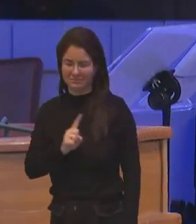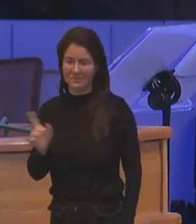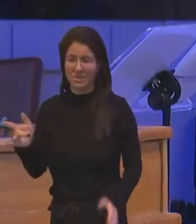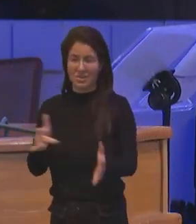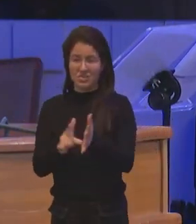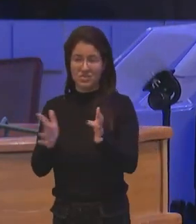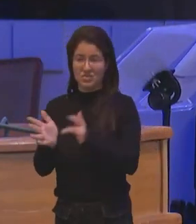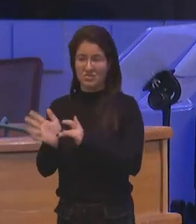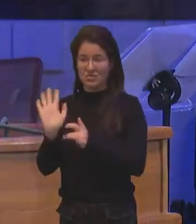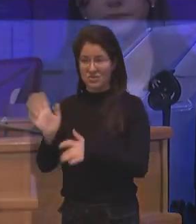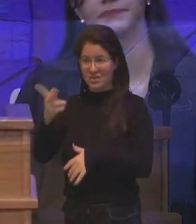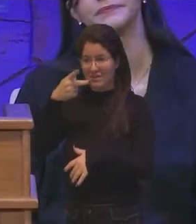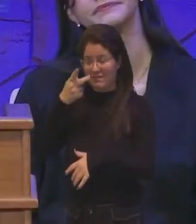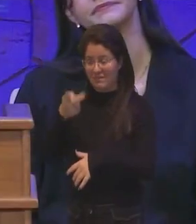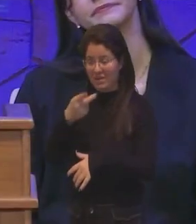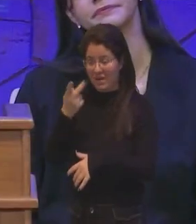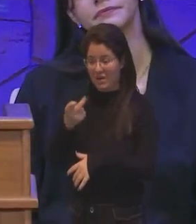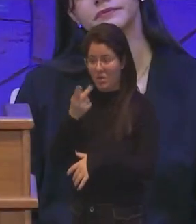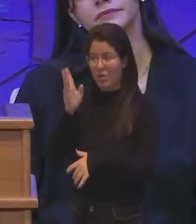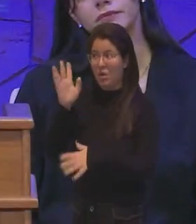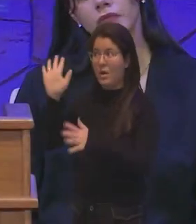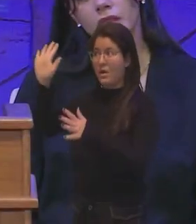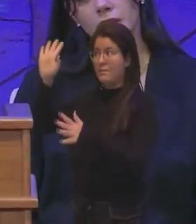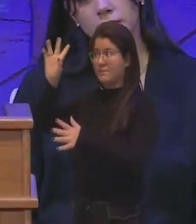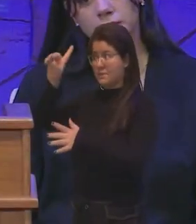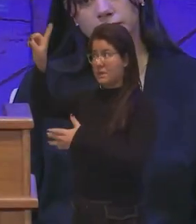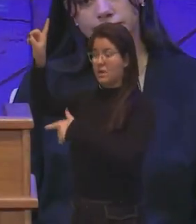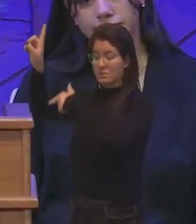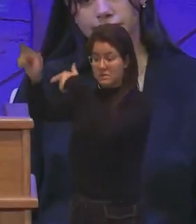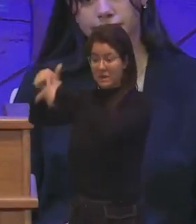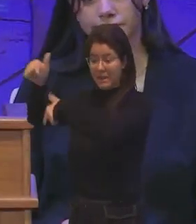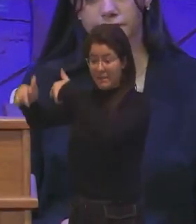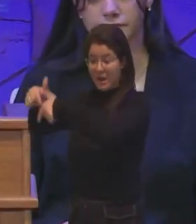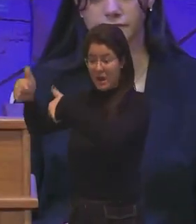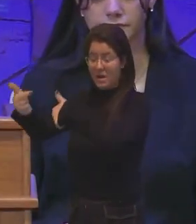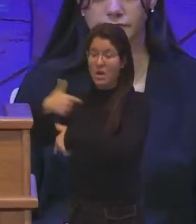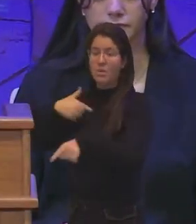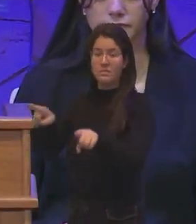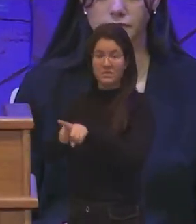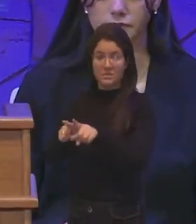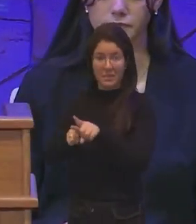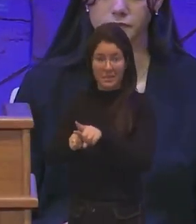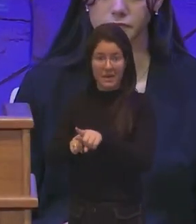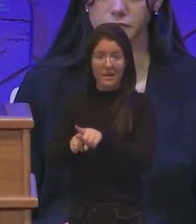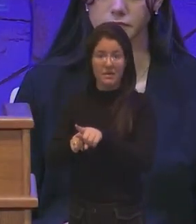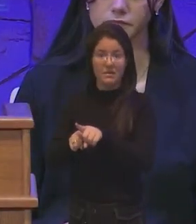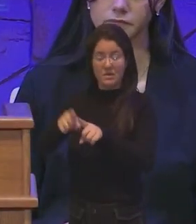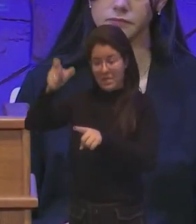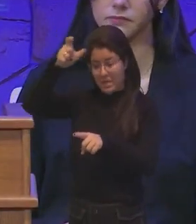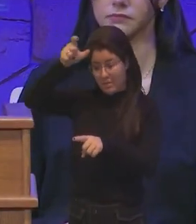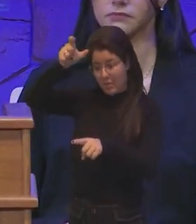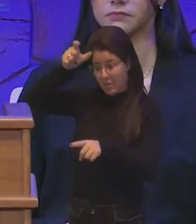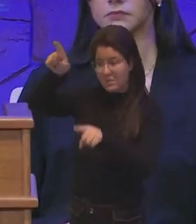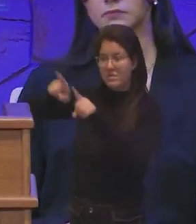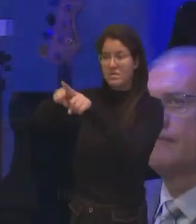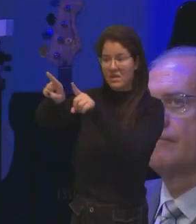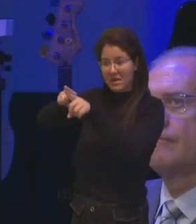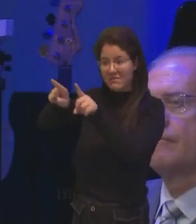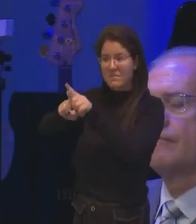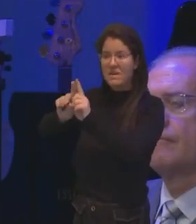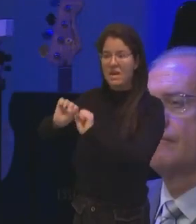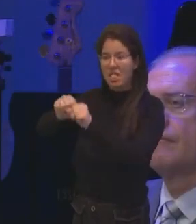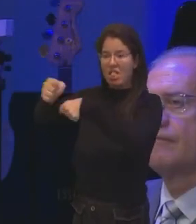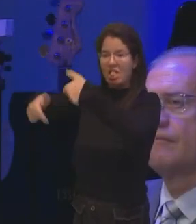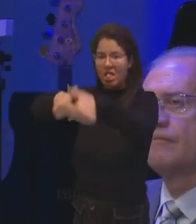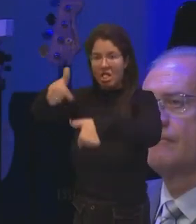Jesus declarou: o meu Pai trabalha e eu também. Os demônios estão trabalhando, nós não podemos descansar. Precisamos ser